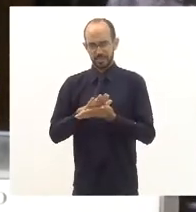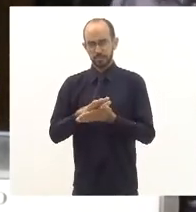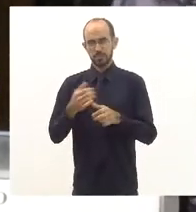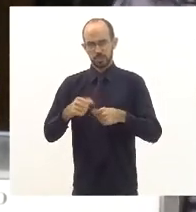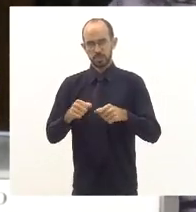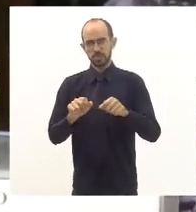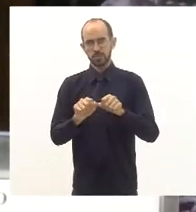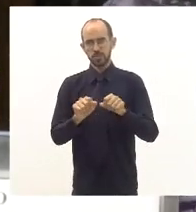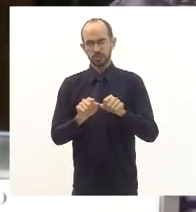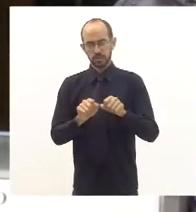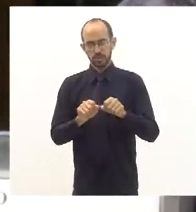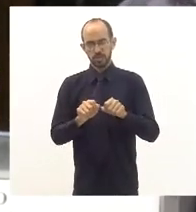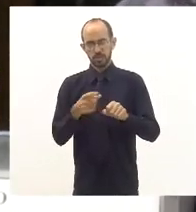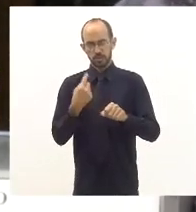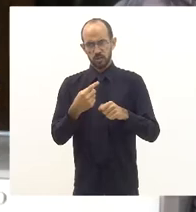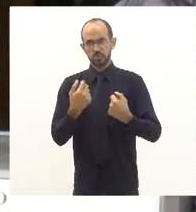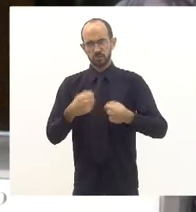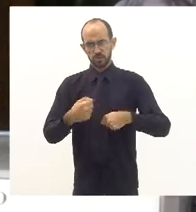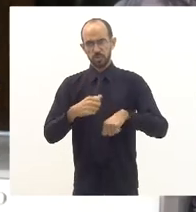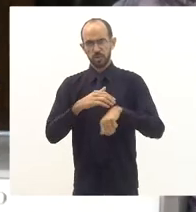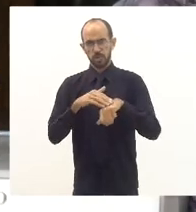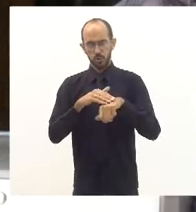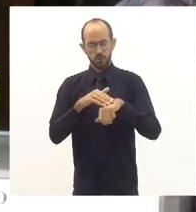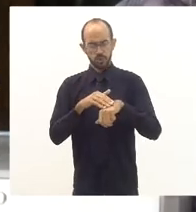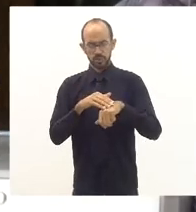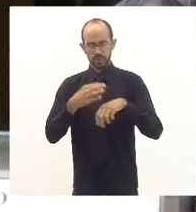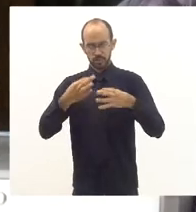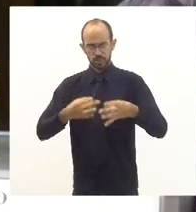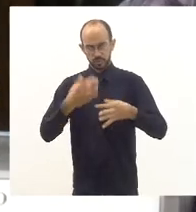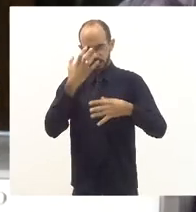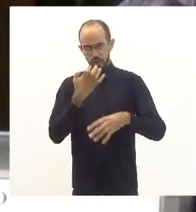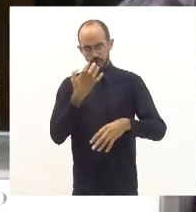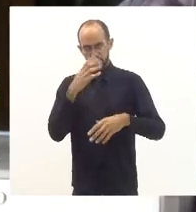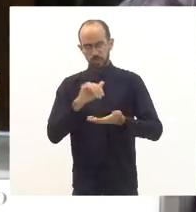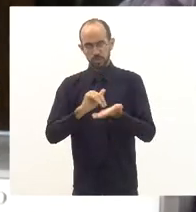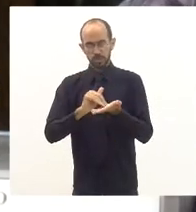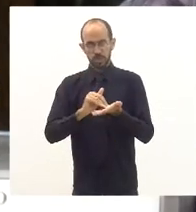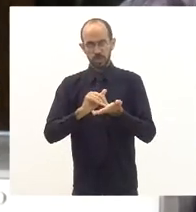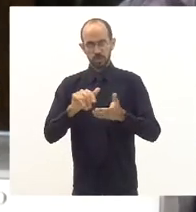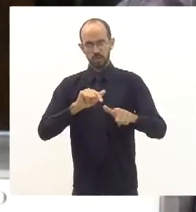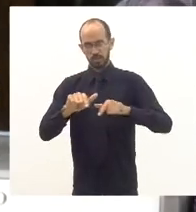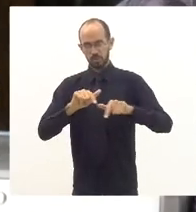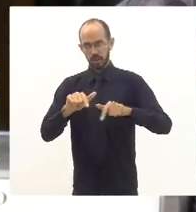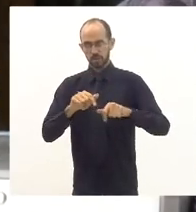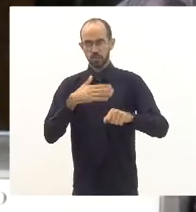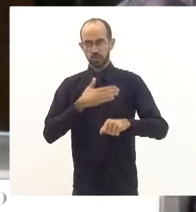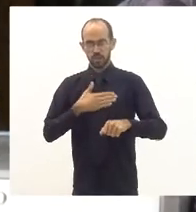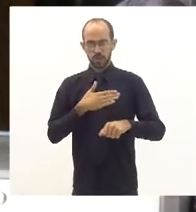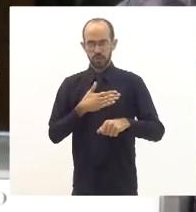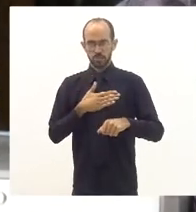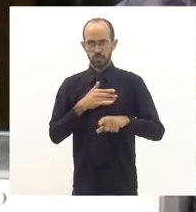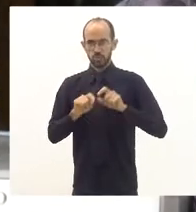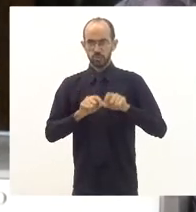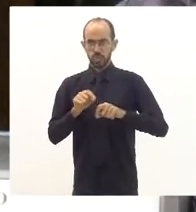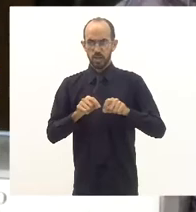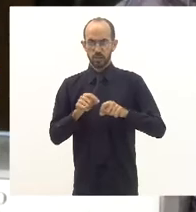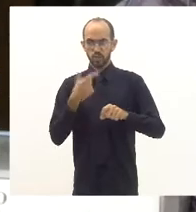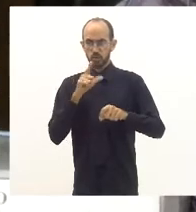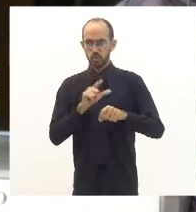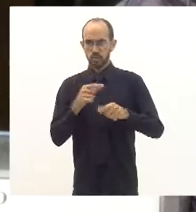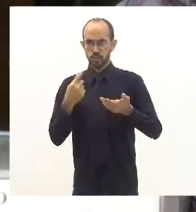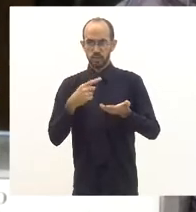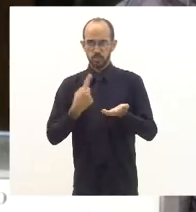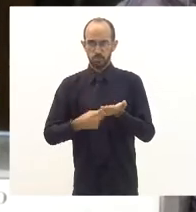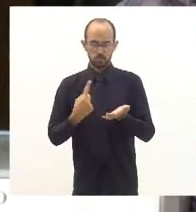nós precisamos também ter uma conversa bem objetiva com o secretário de Trabalho e gostaríamos que saísse que se deve de casa aqui uma reunião com o secretário de